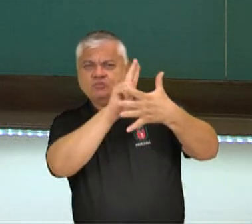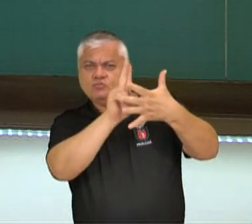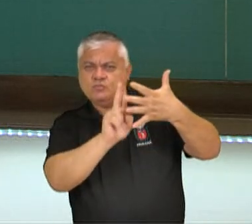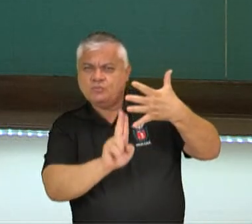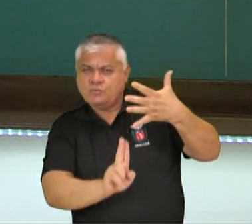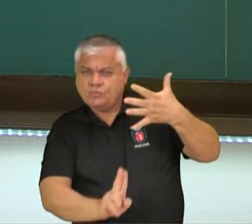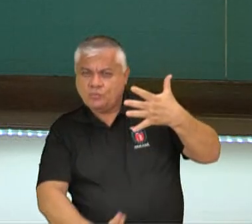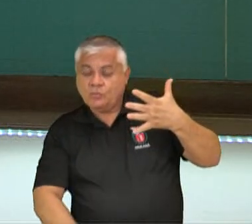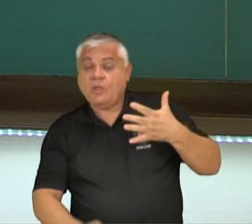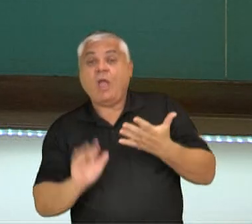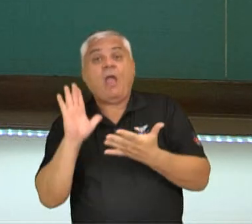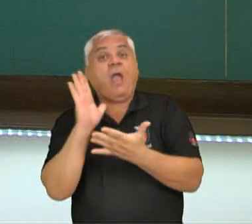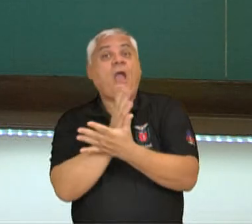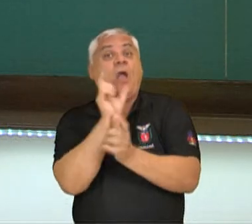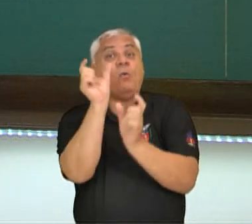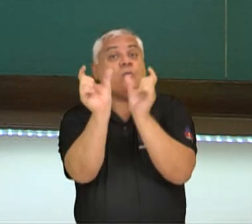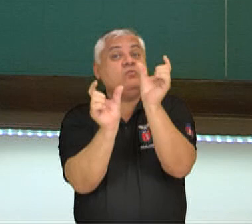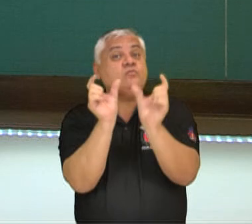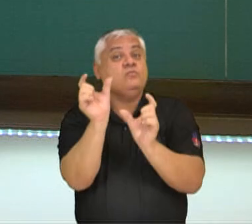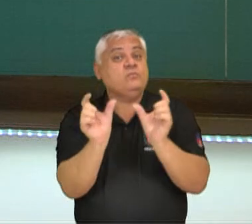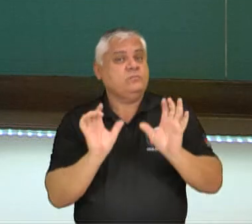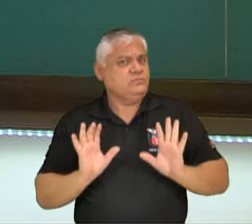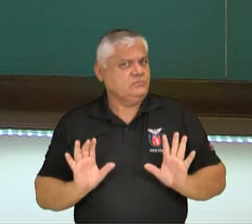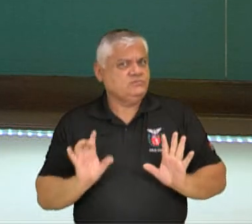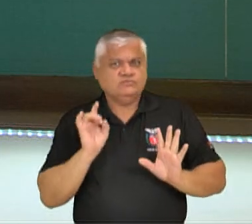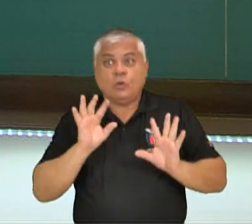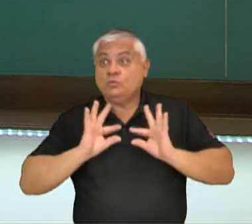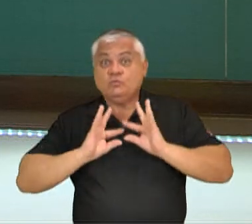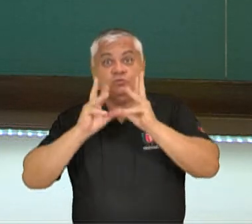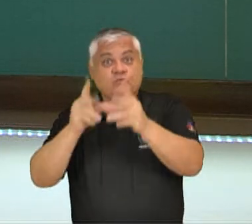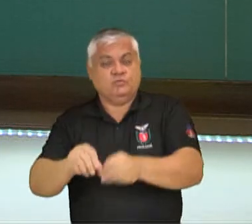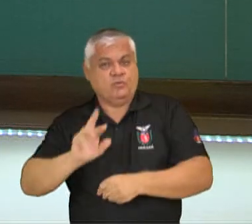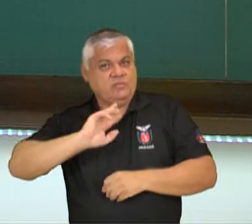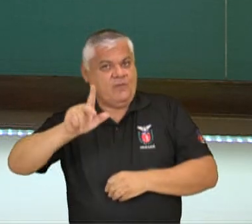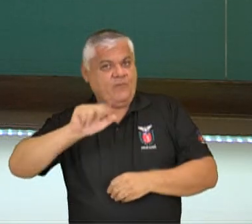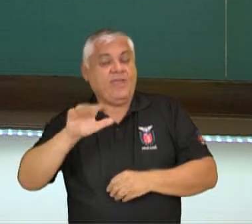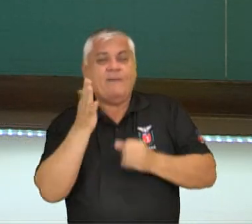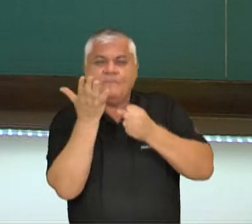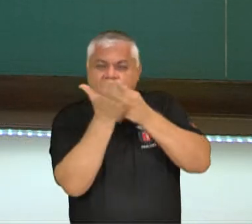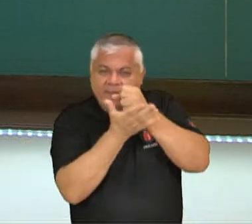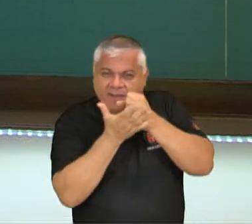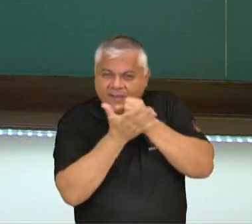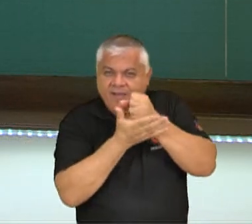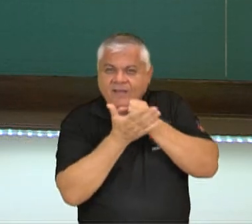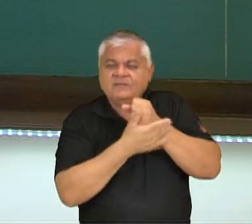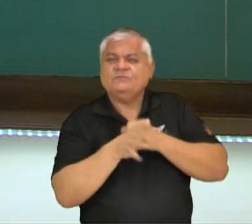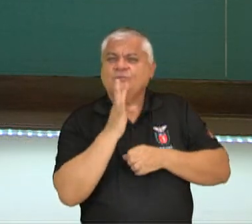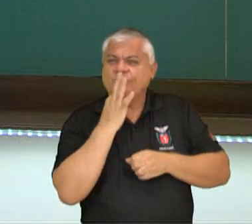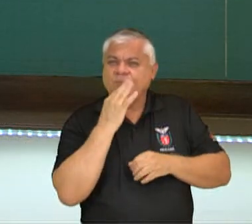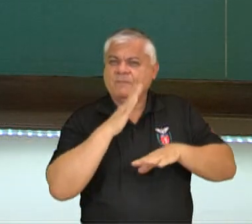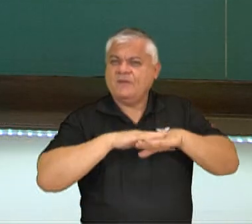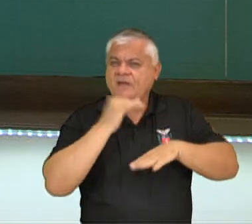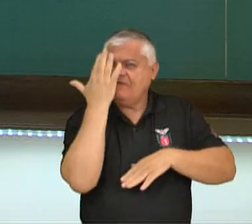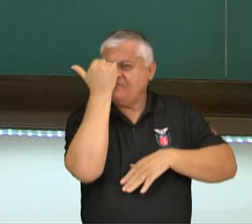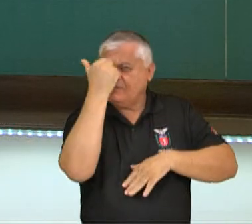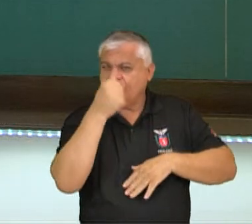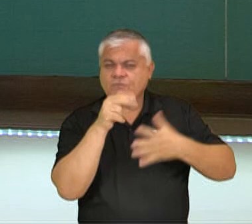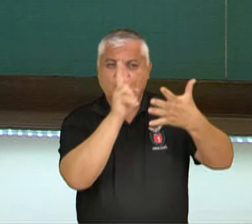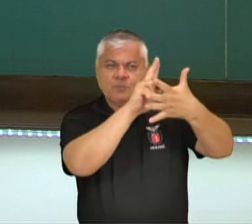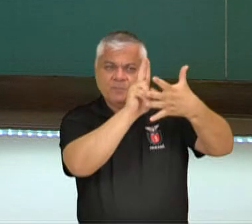são alguns movimentos de ataque, os mais básicos, os mais conhecidos, tá bom? Se